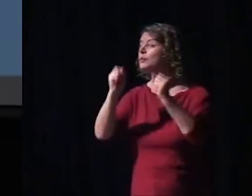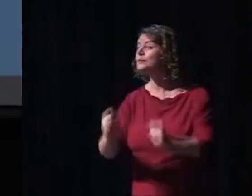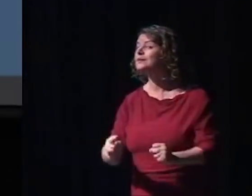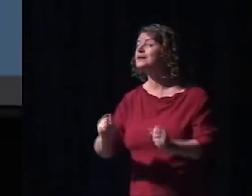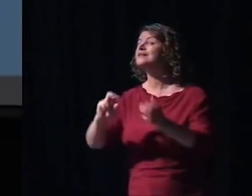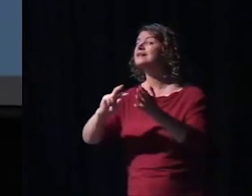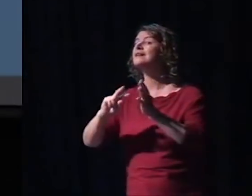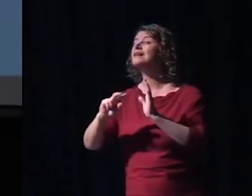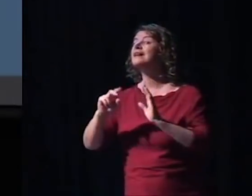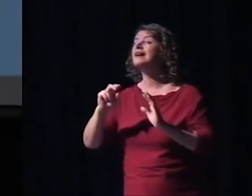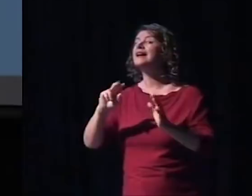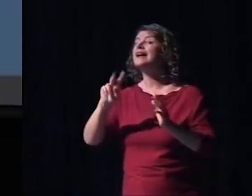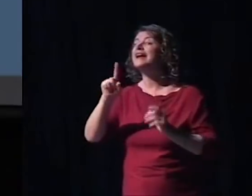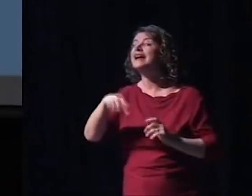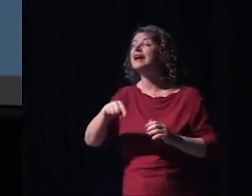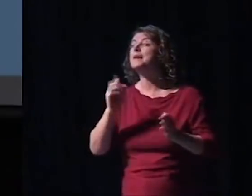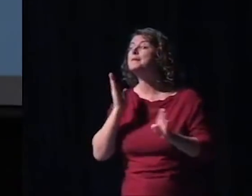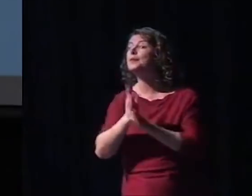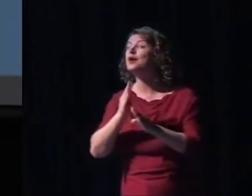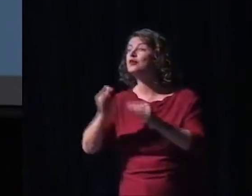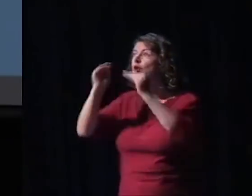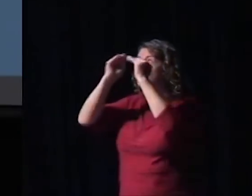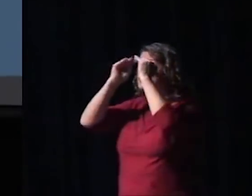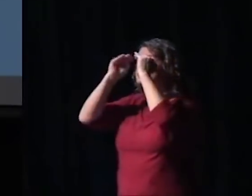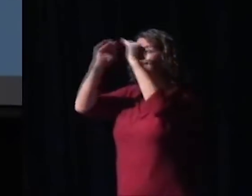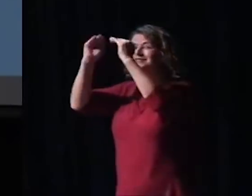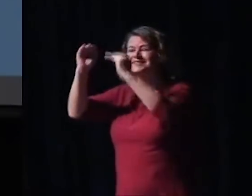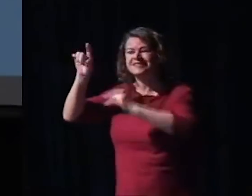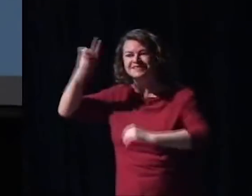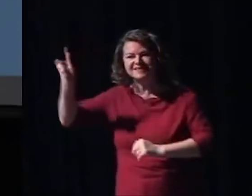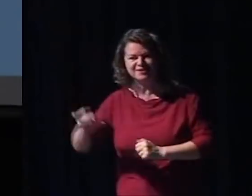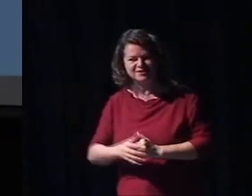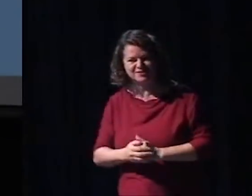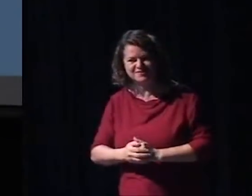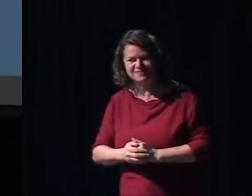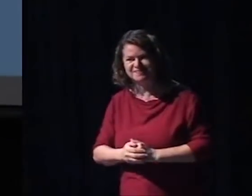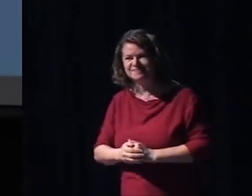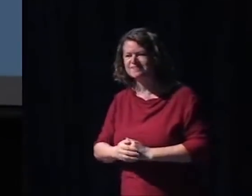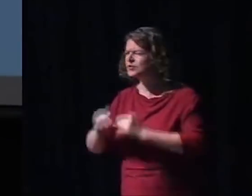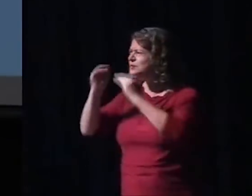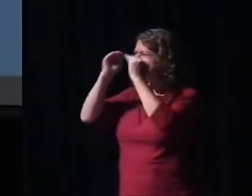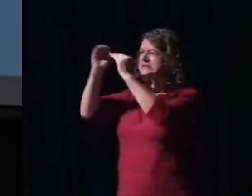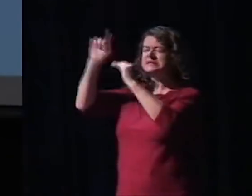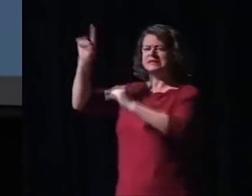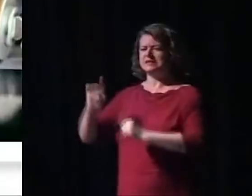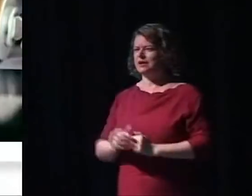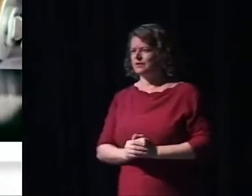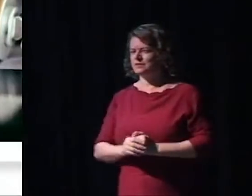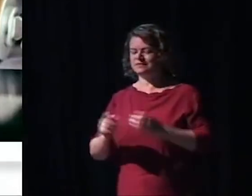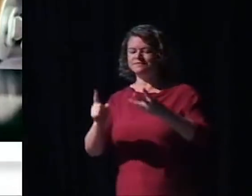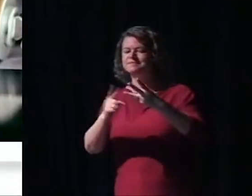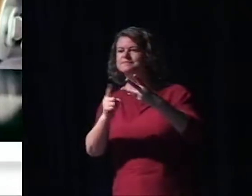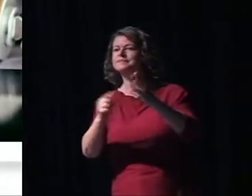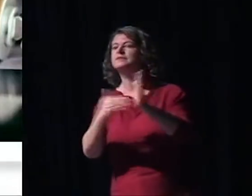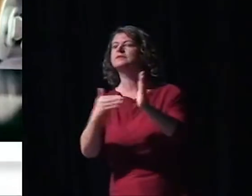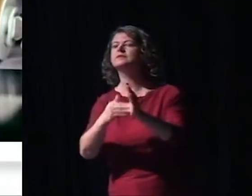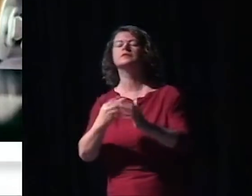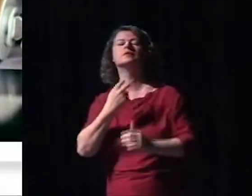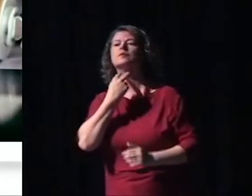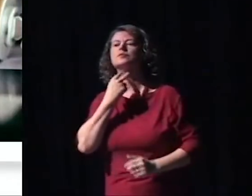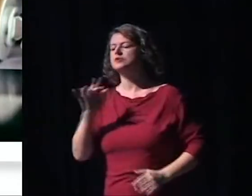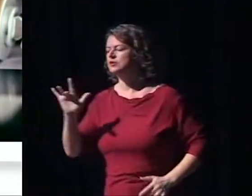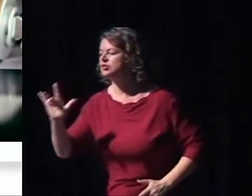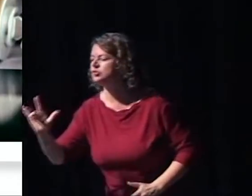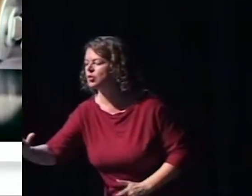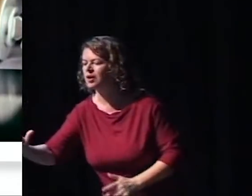consagração que esse homem tinha com Deus. E por último, ele não podia tocar em cadáver, ele não podia ter contato com os